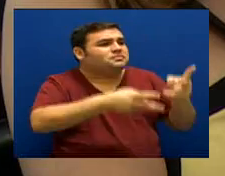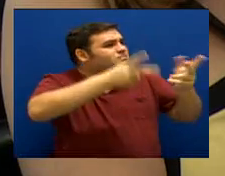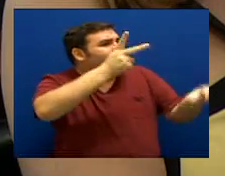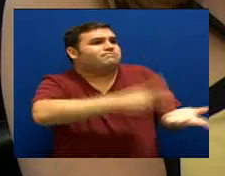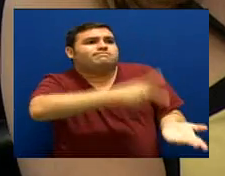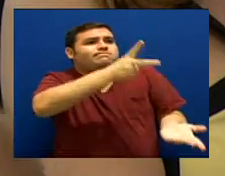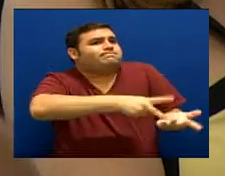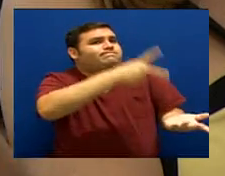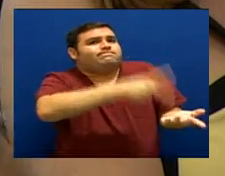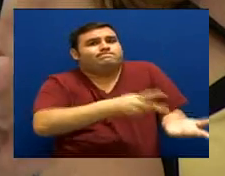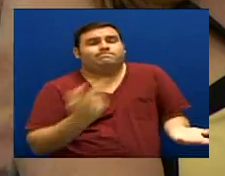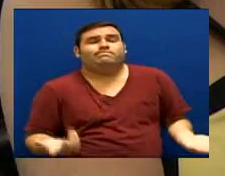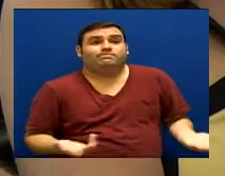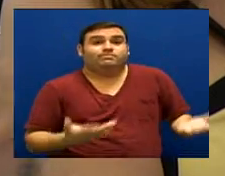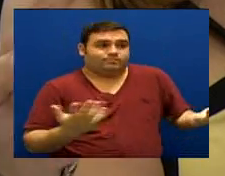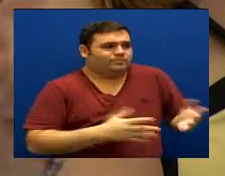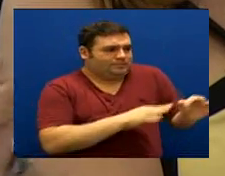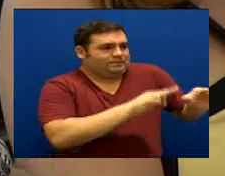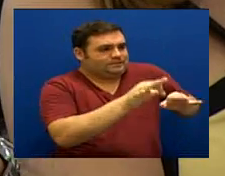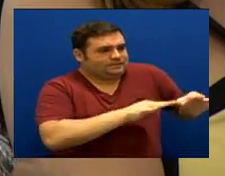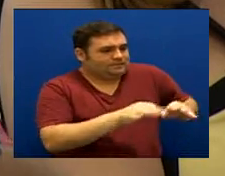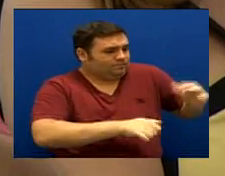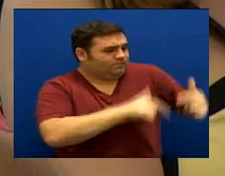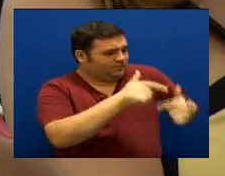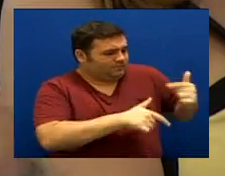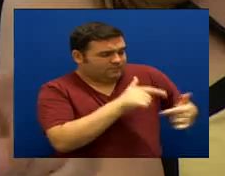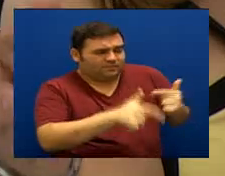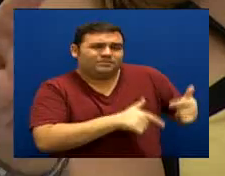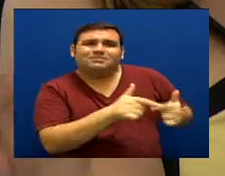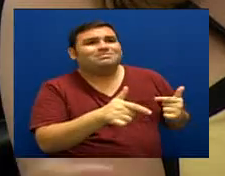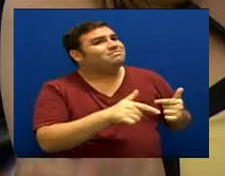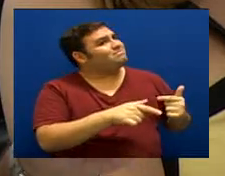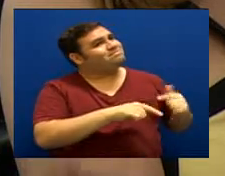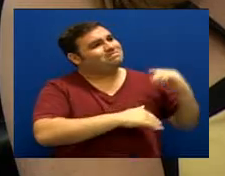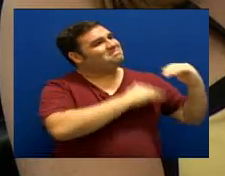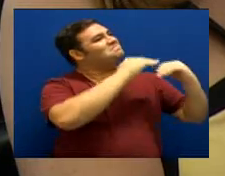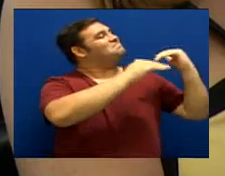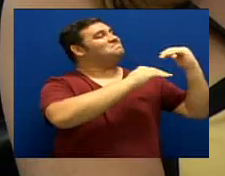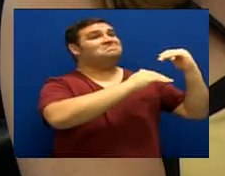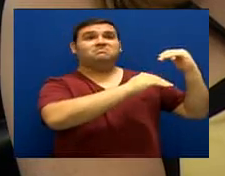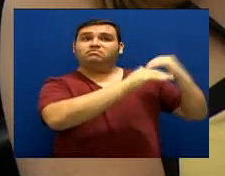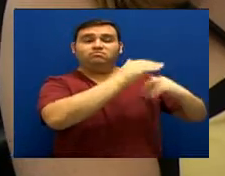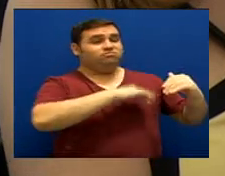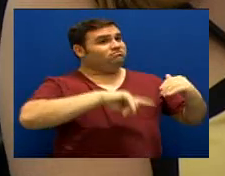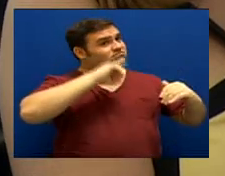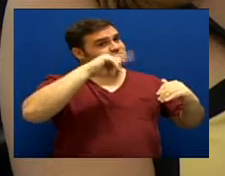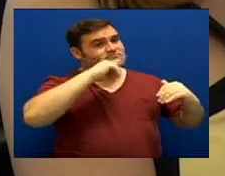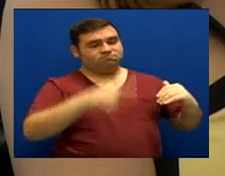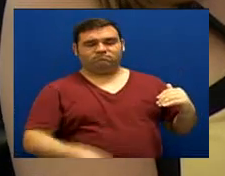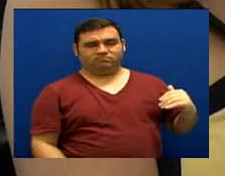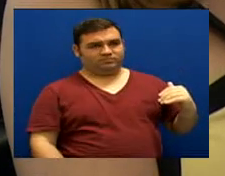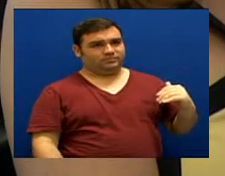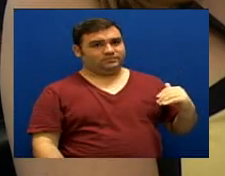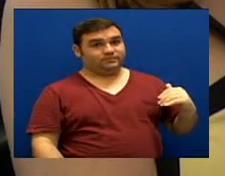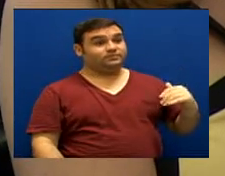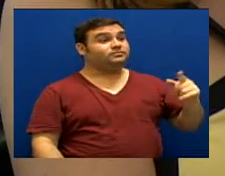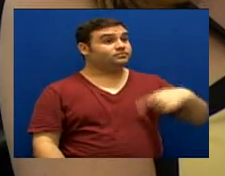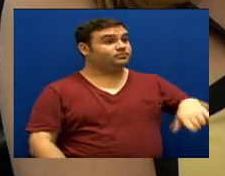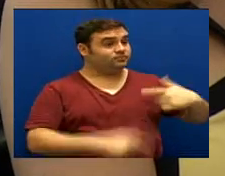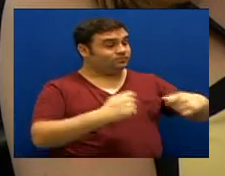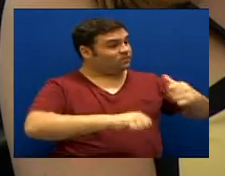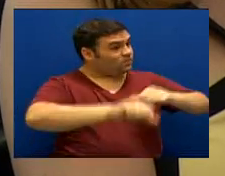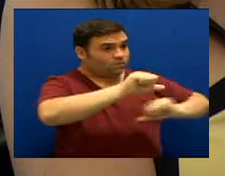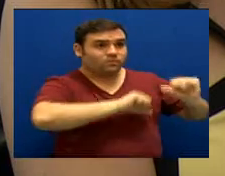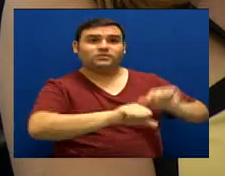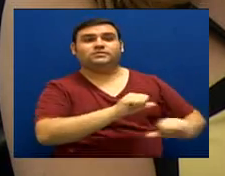permanece igual com esse esquema de trabalho não vai dar para enfrentar essa situação nós temos que